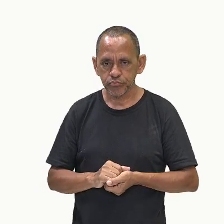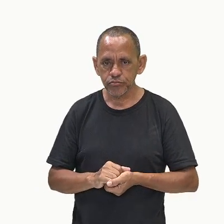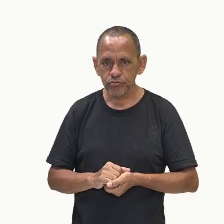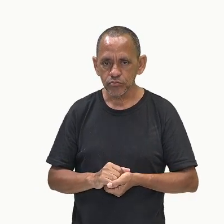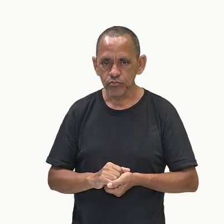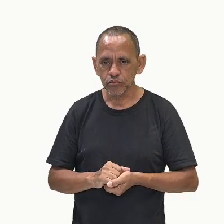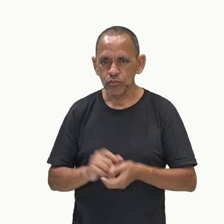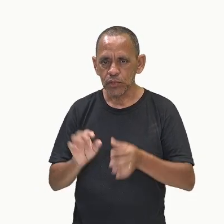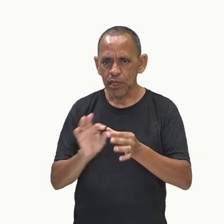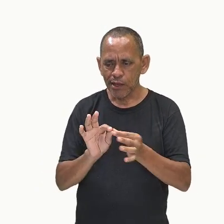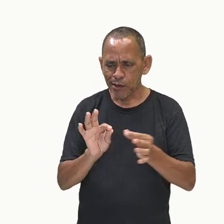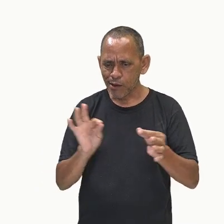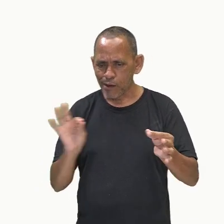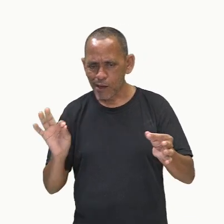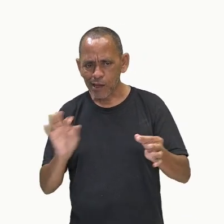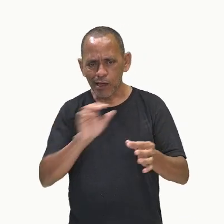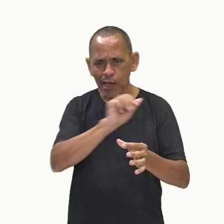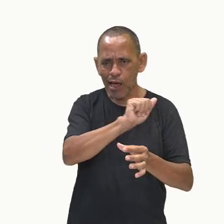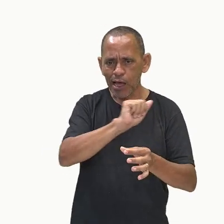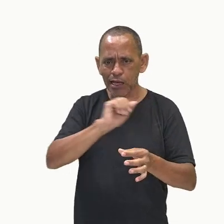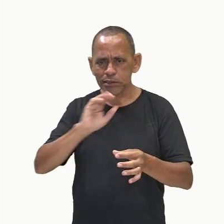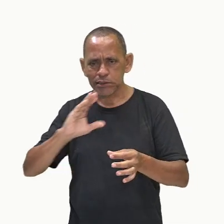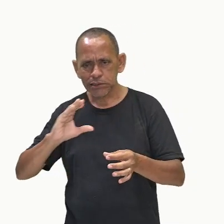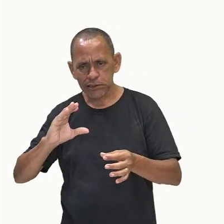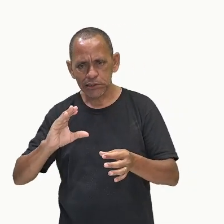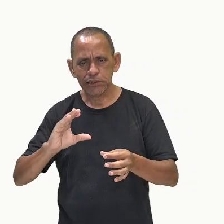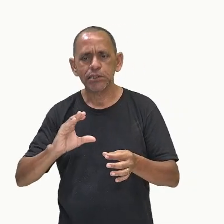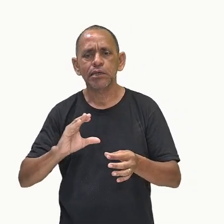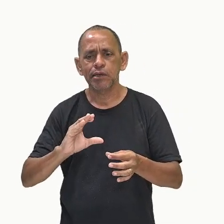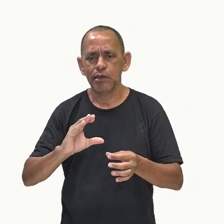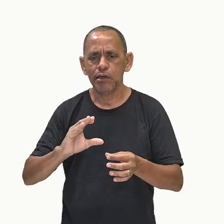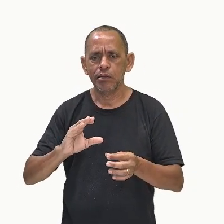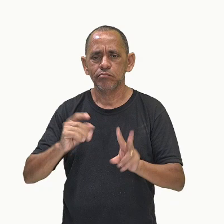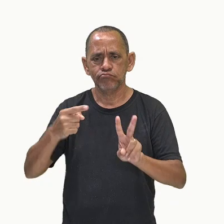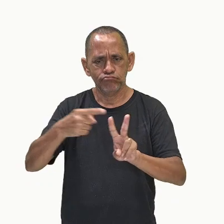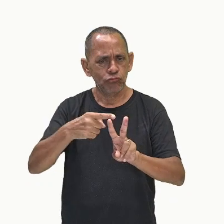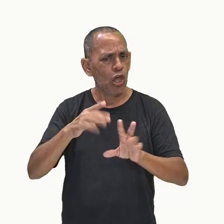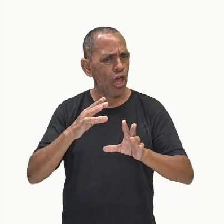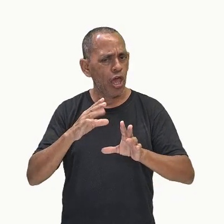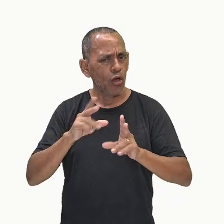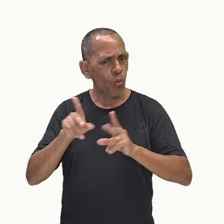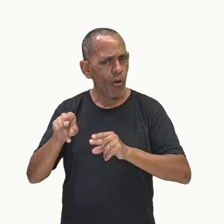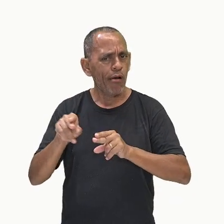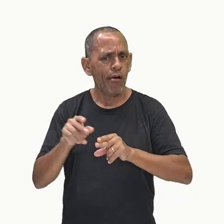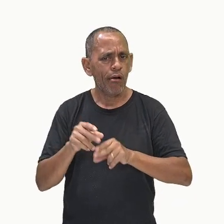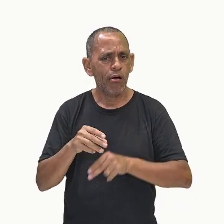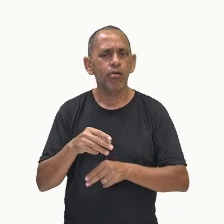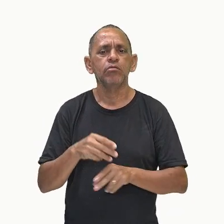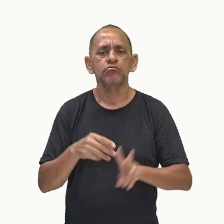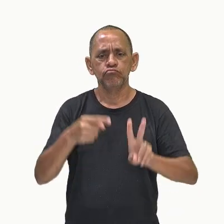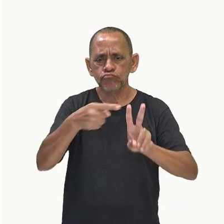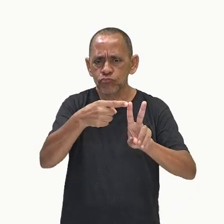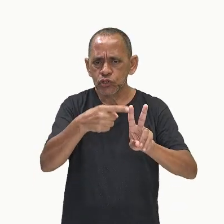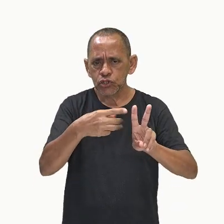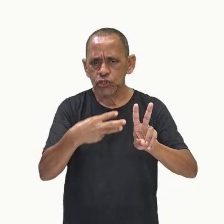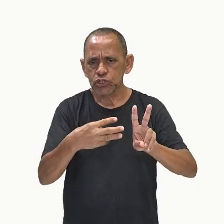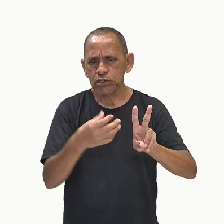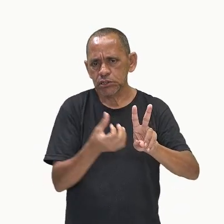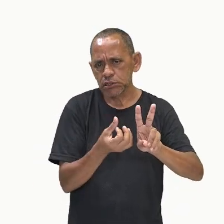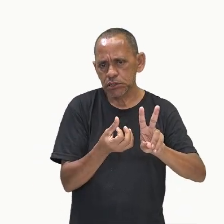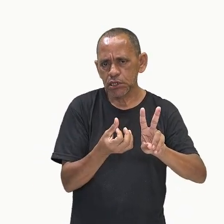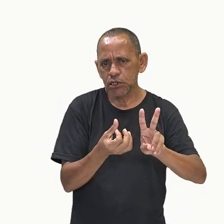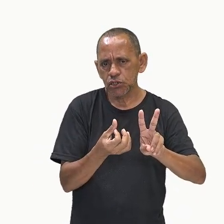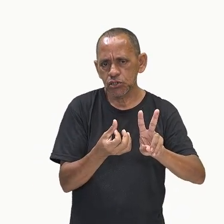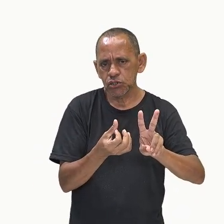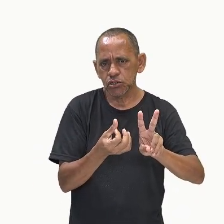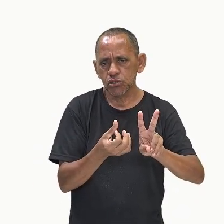distância de AC, que é a mesma coisa que raiz de 36? Ou é a raiz de BC, que é igual a raiz de